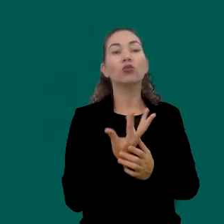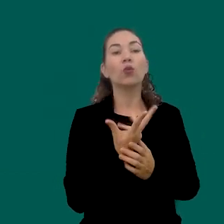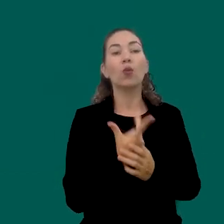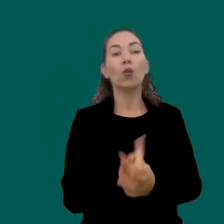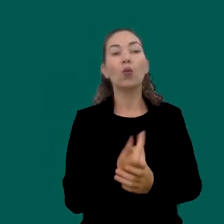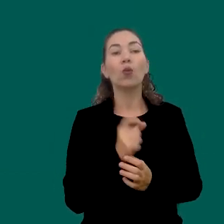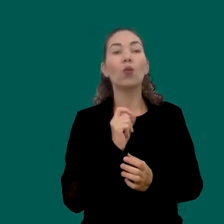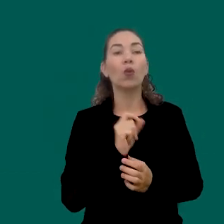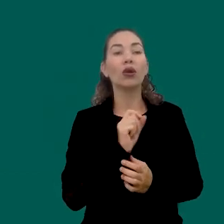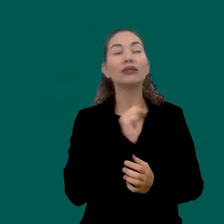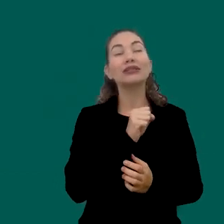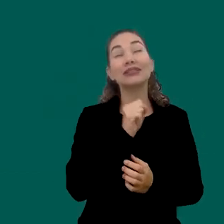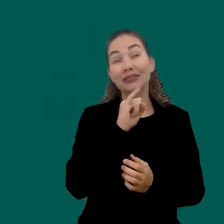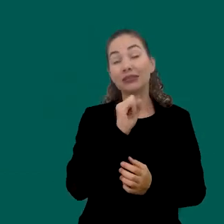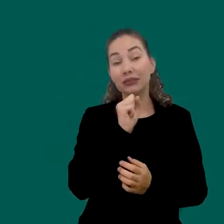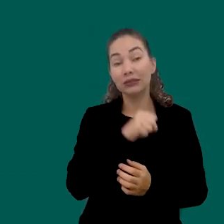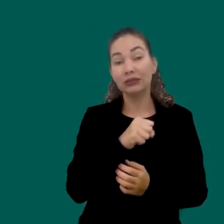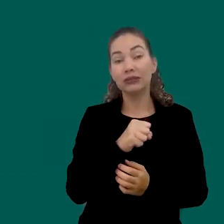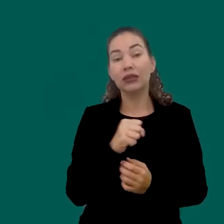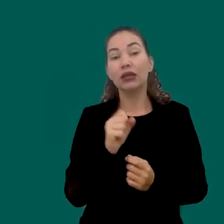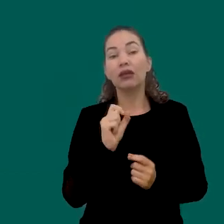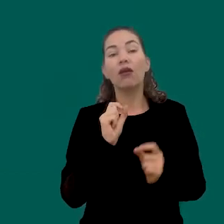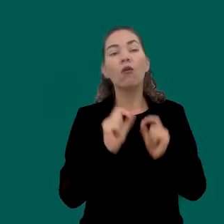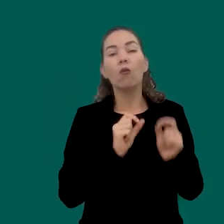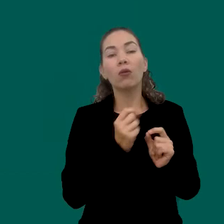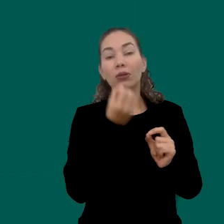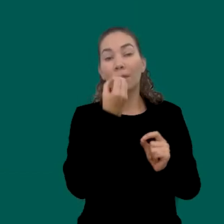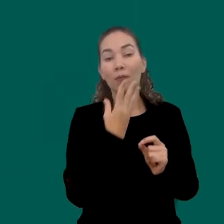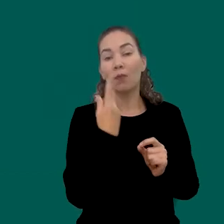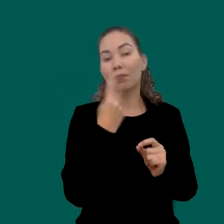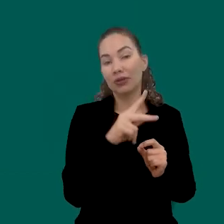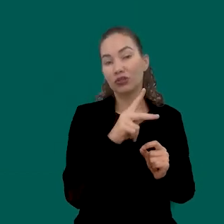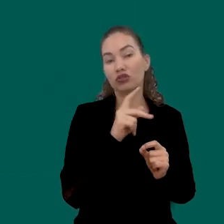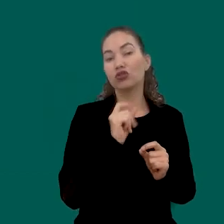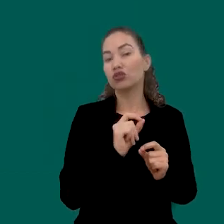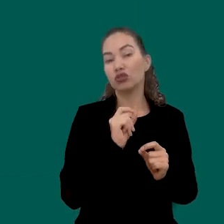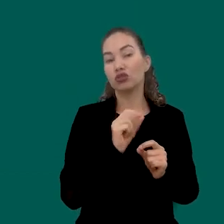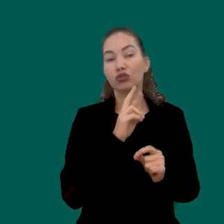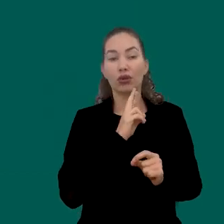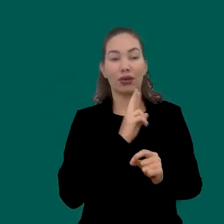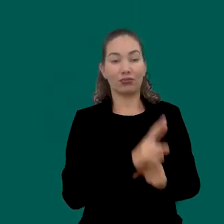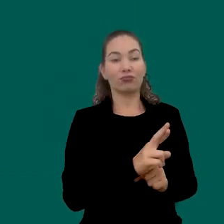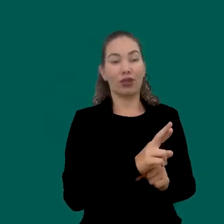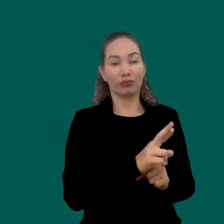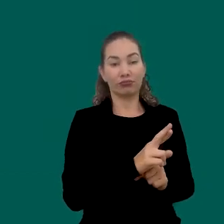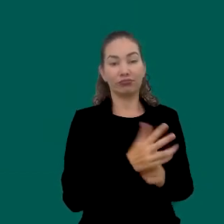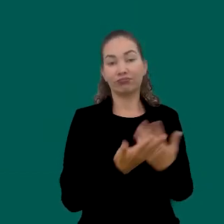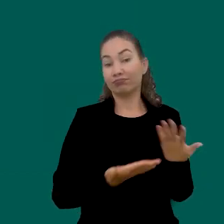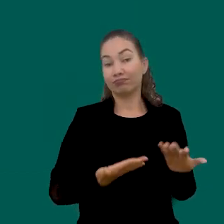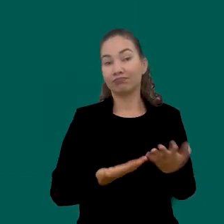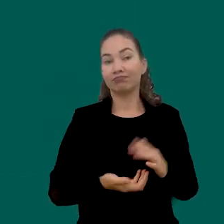e se sim, o quanto isso é benéfico para ti, assim, em matéria de resultado?